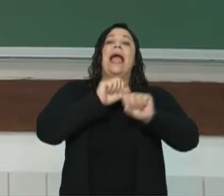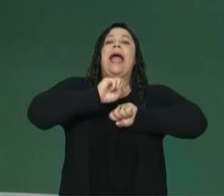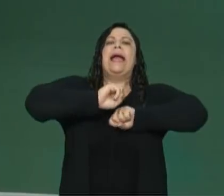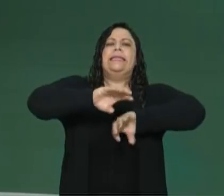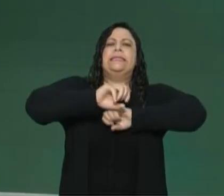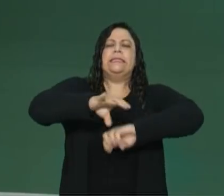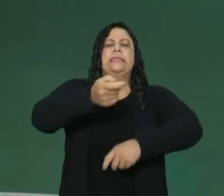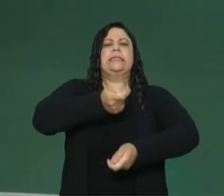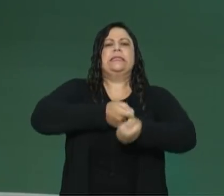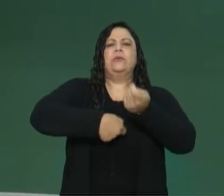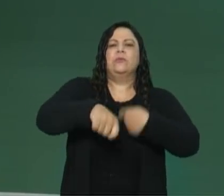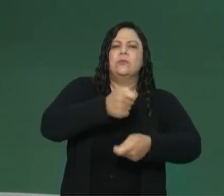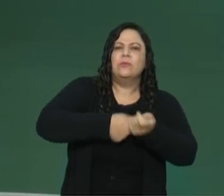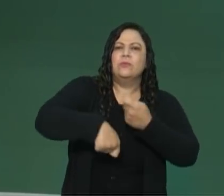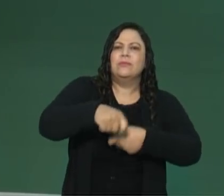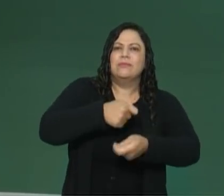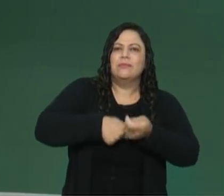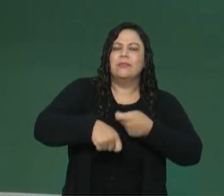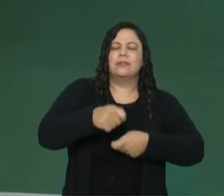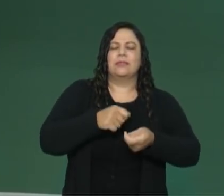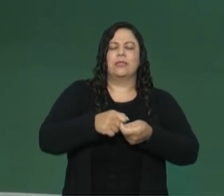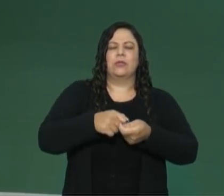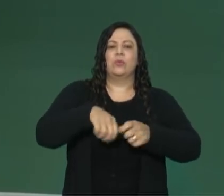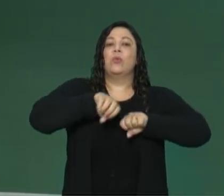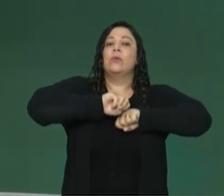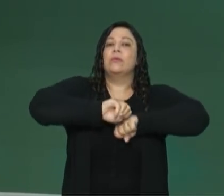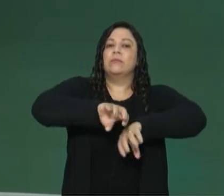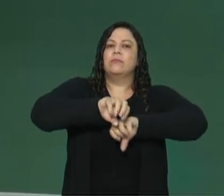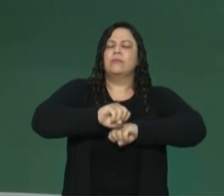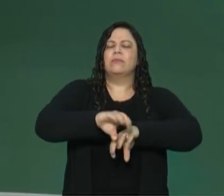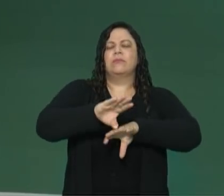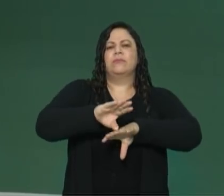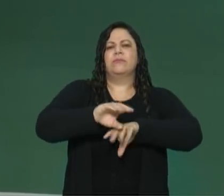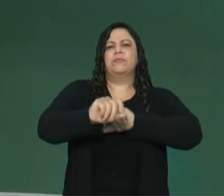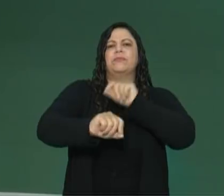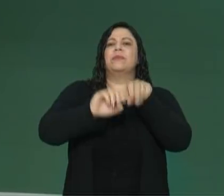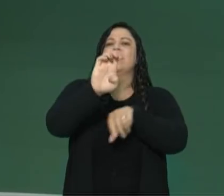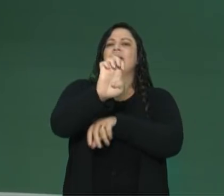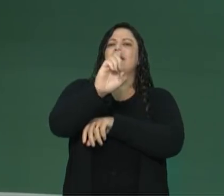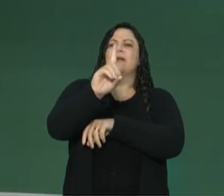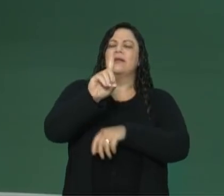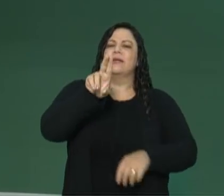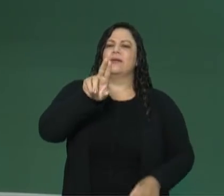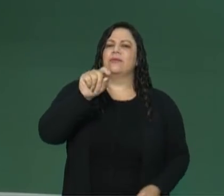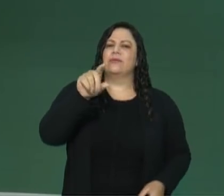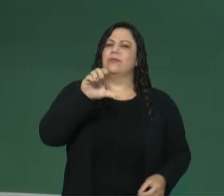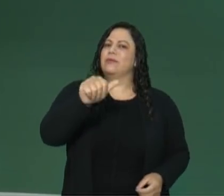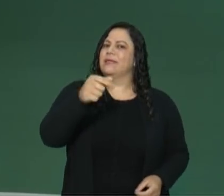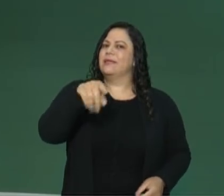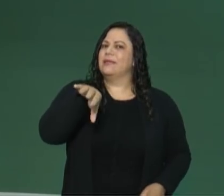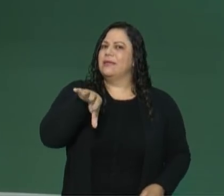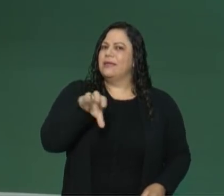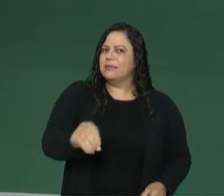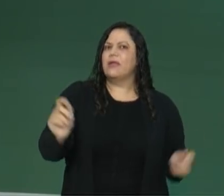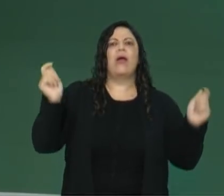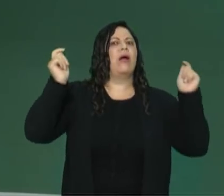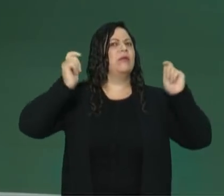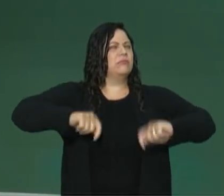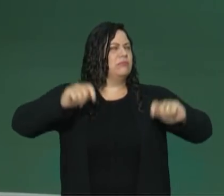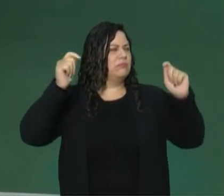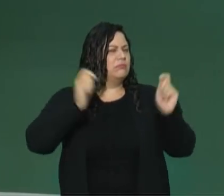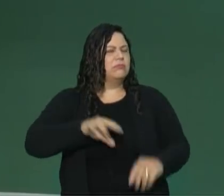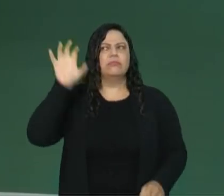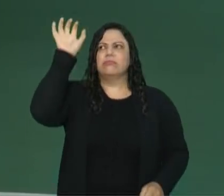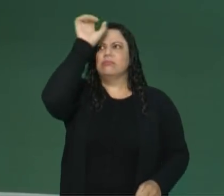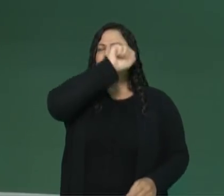Quando tem a palavra educação financeira, significa que é possível aprender,